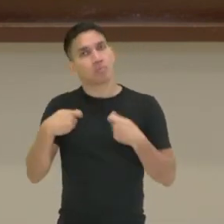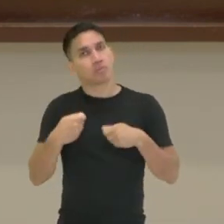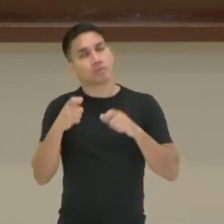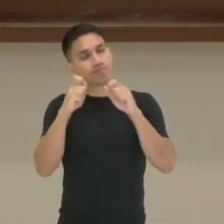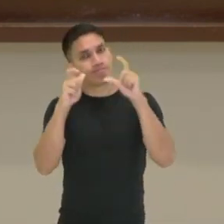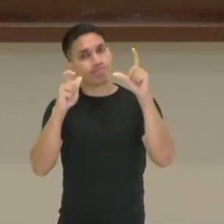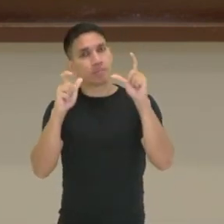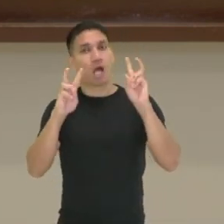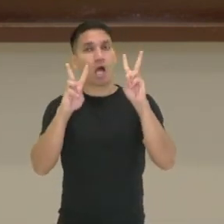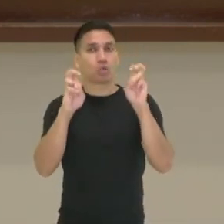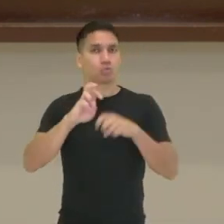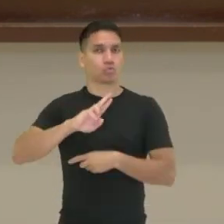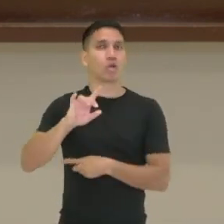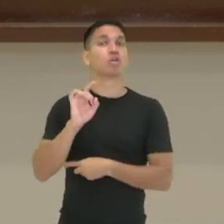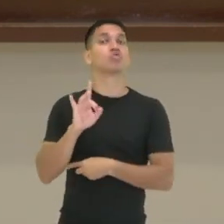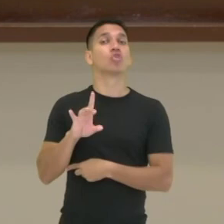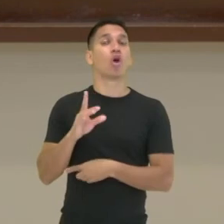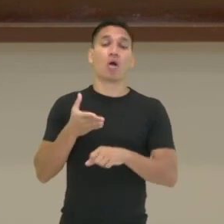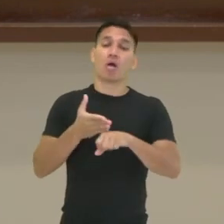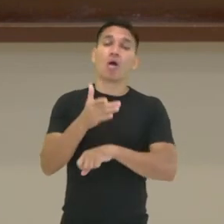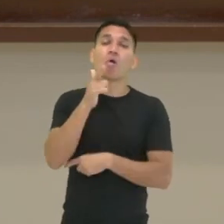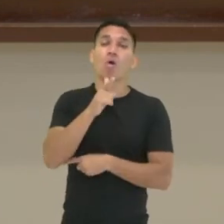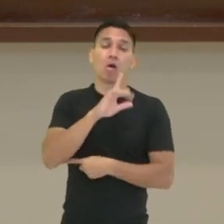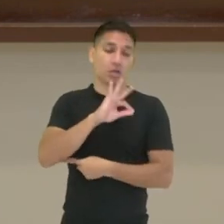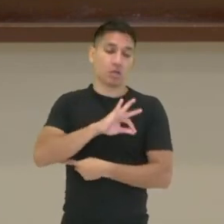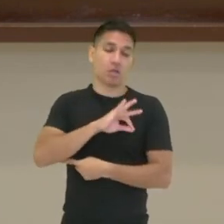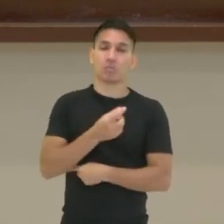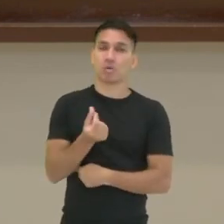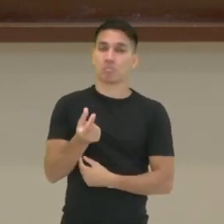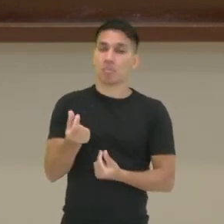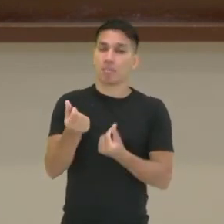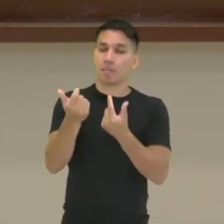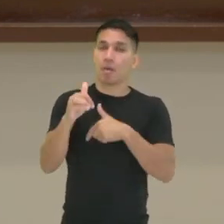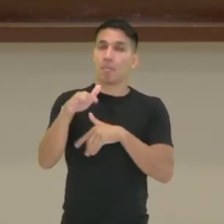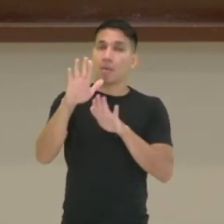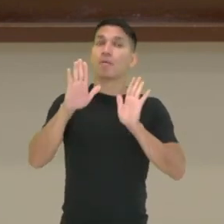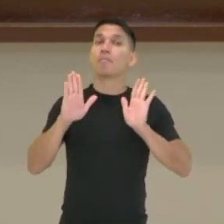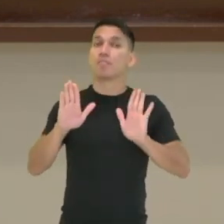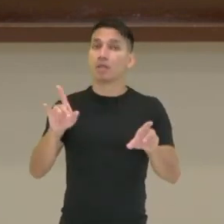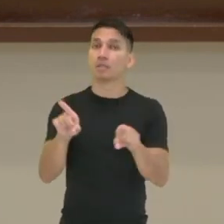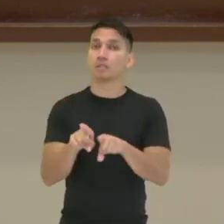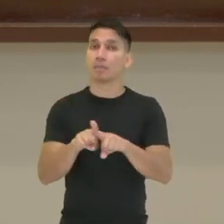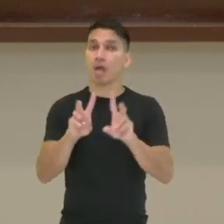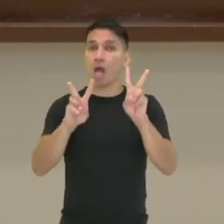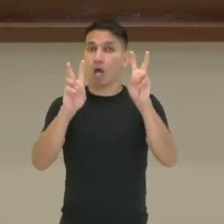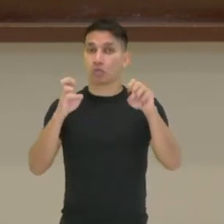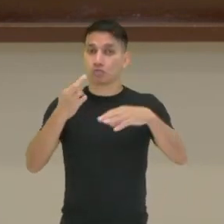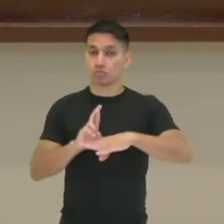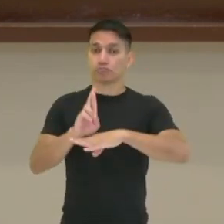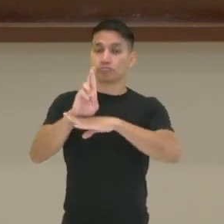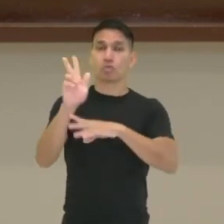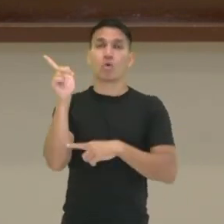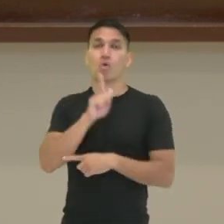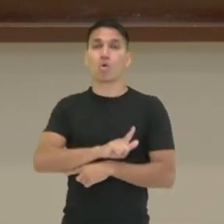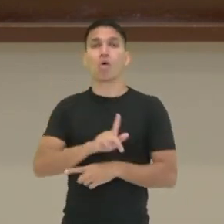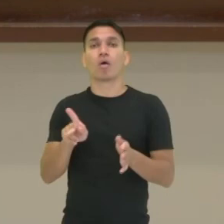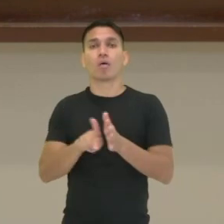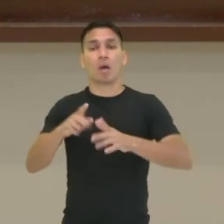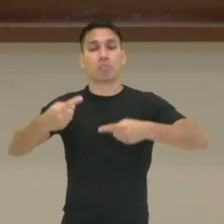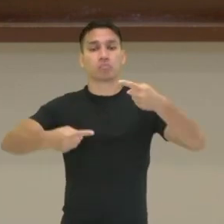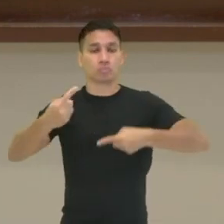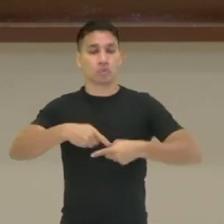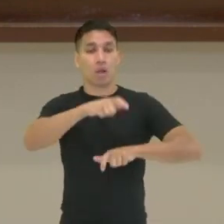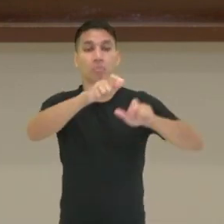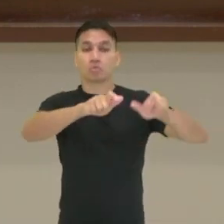então, não apenas o acesso à riqueza, mas também a posição política, representação que as